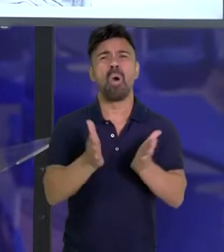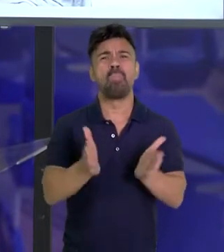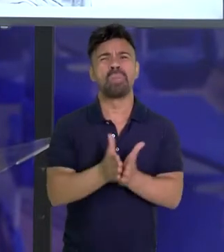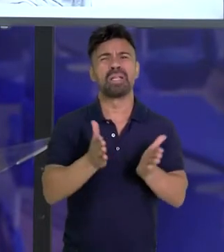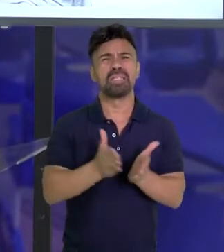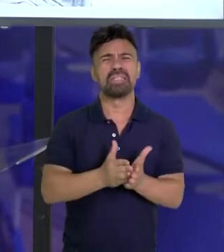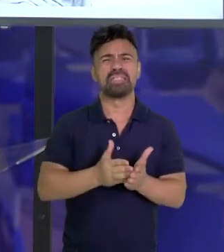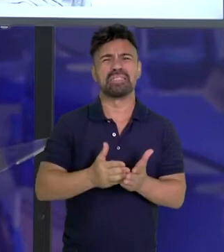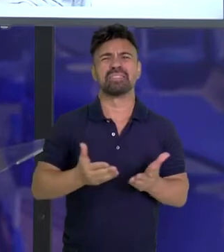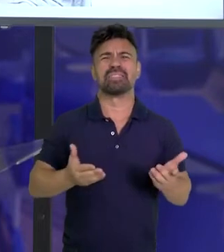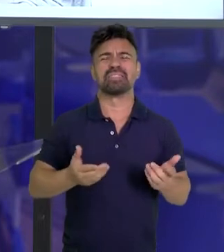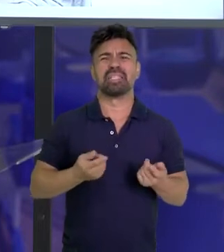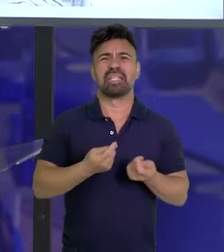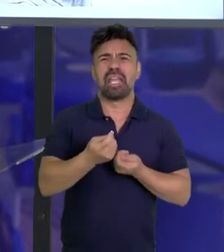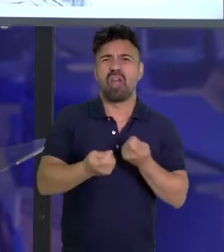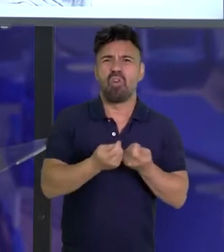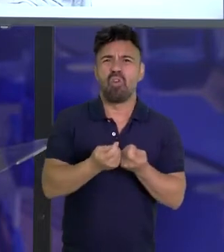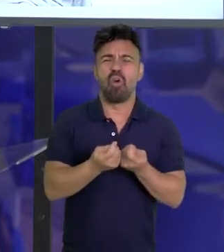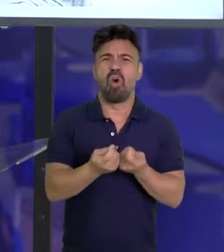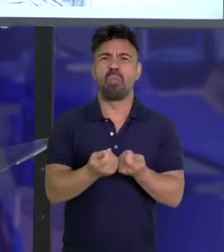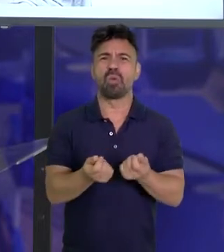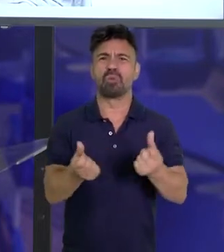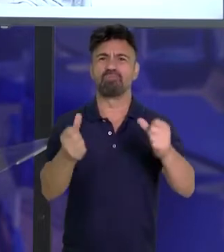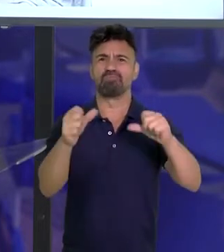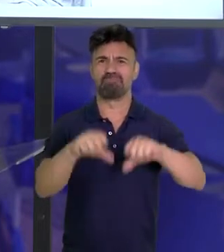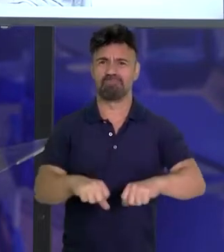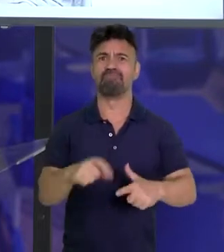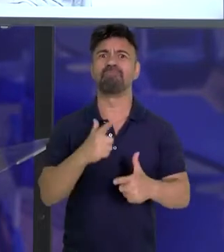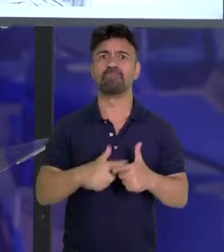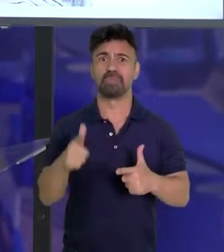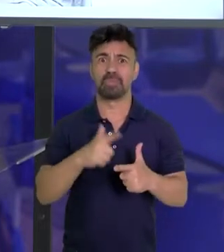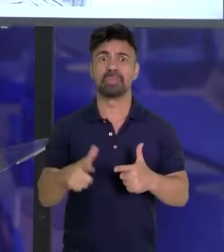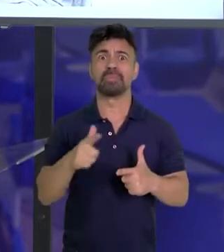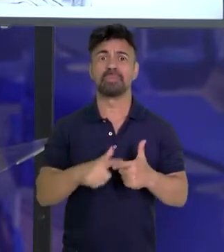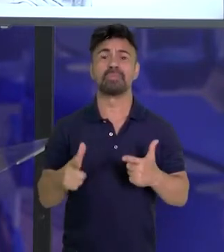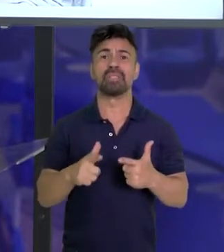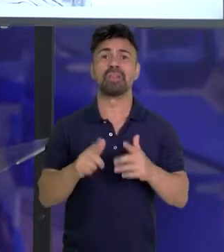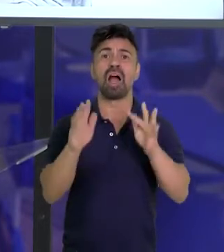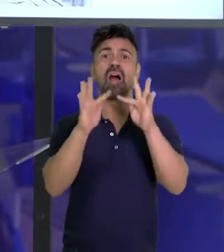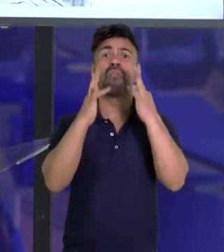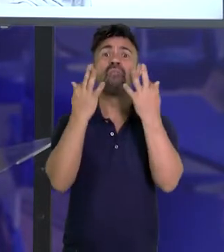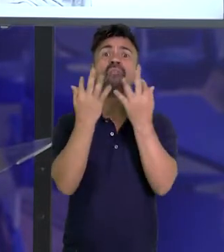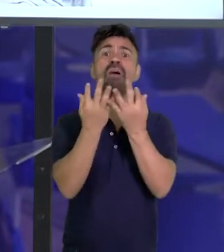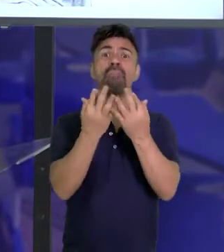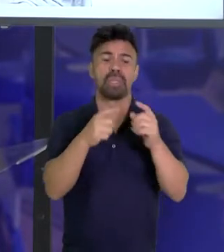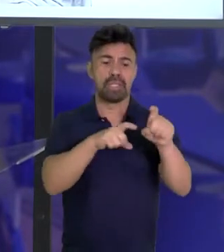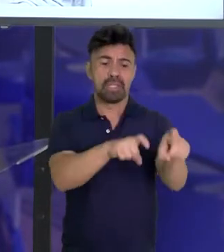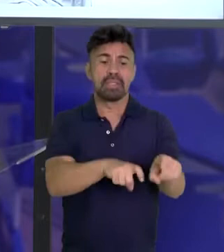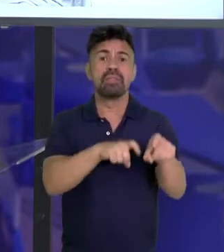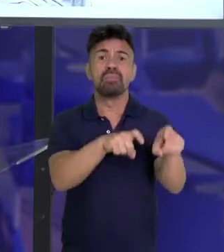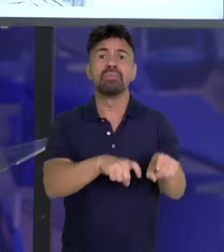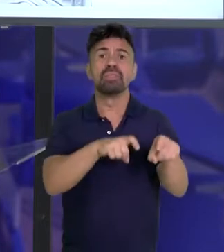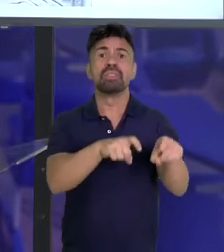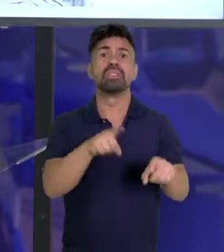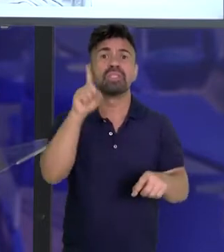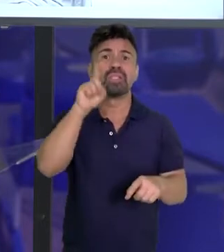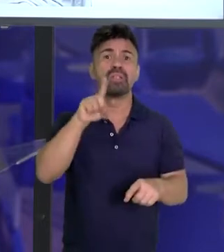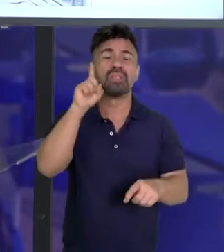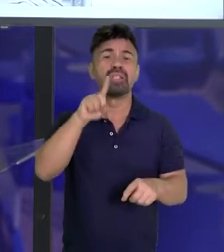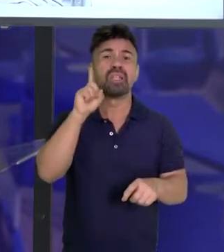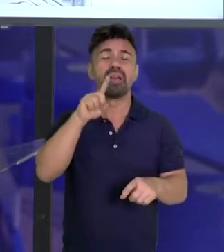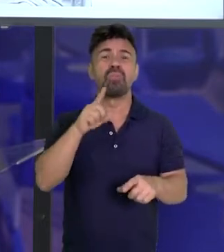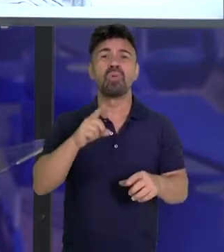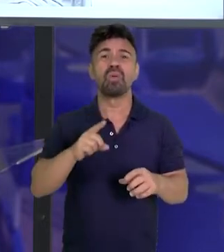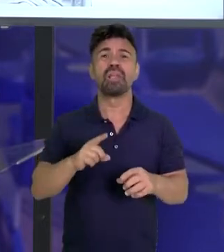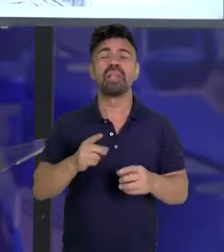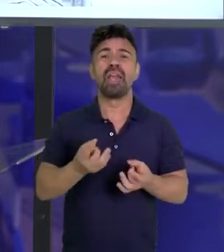dificuldade econômica para o país. Esse retrato é o retrato de uma família camponesa americana. Essa mulher tinha